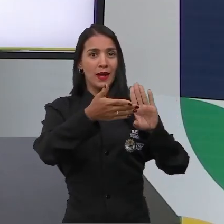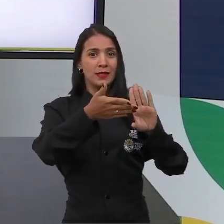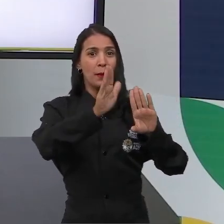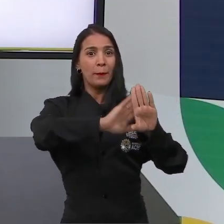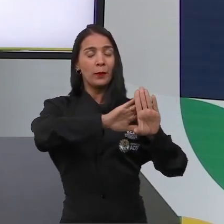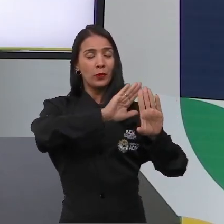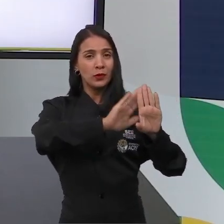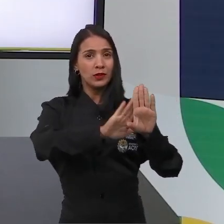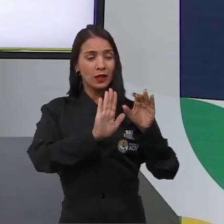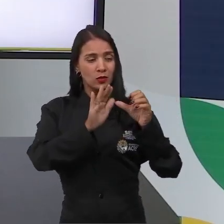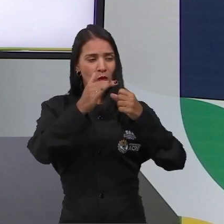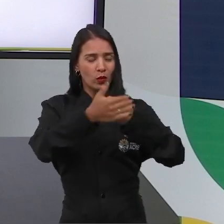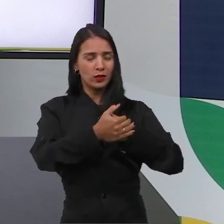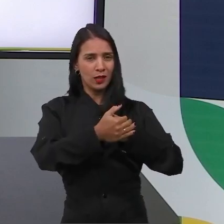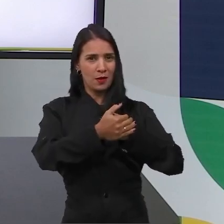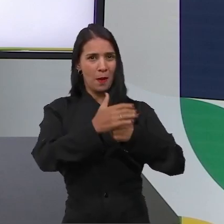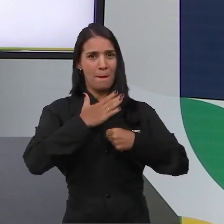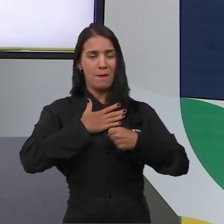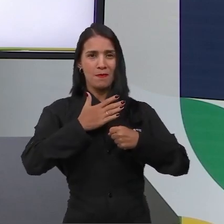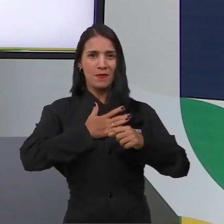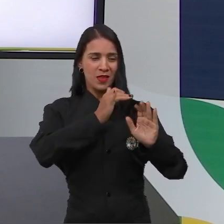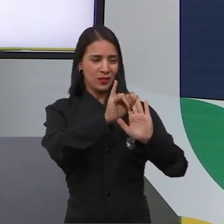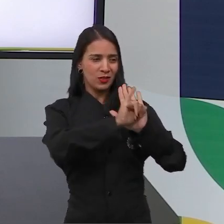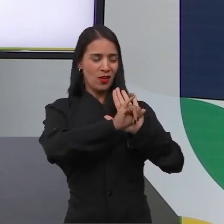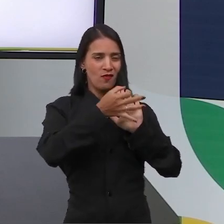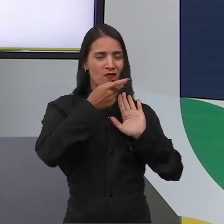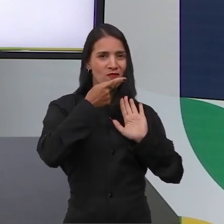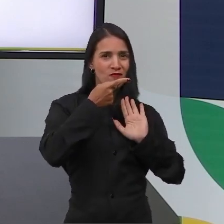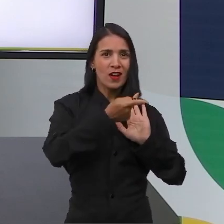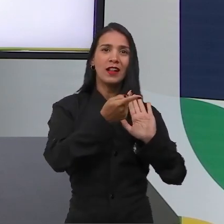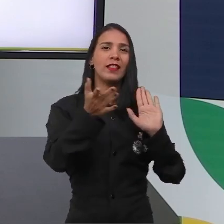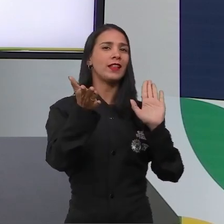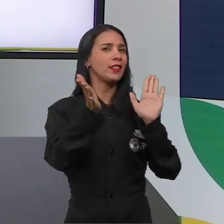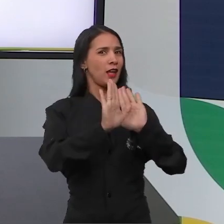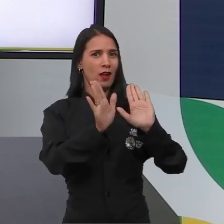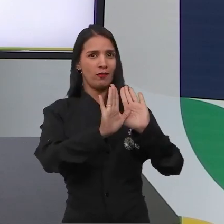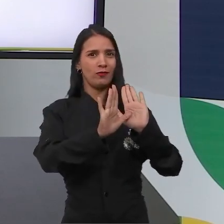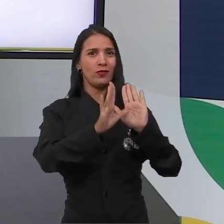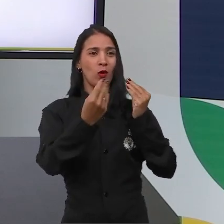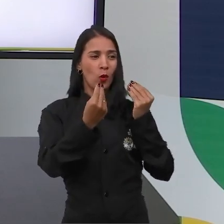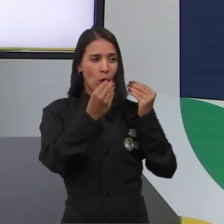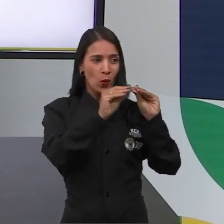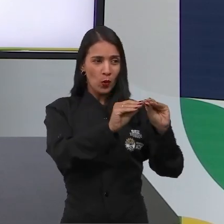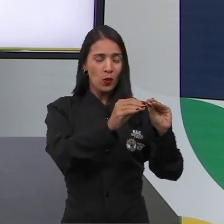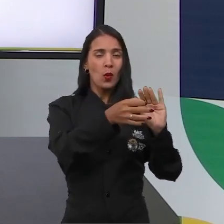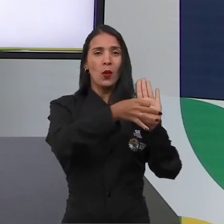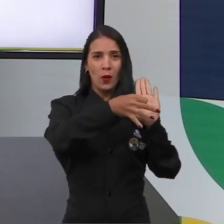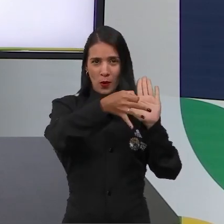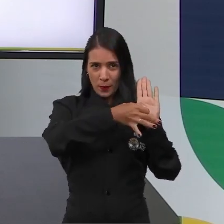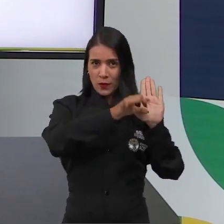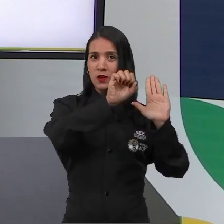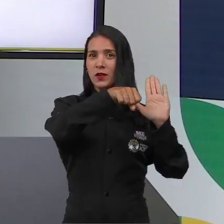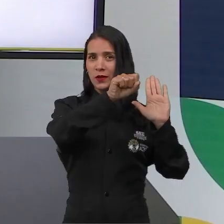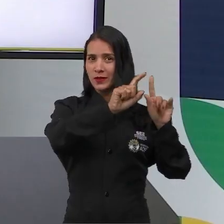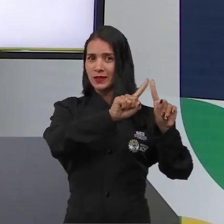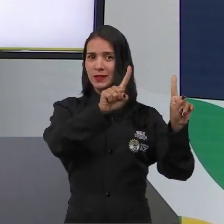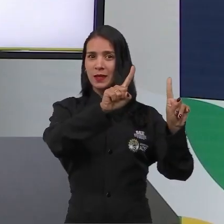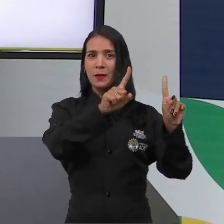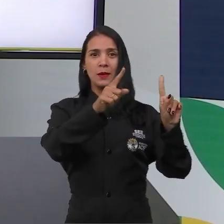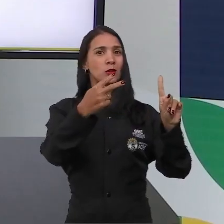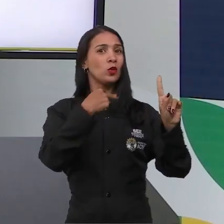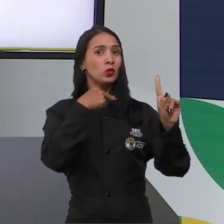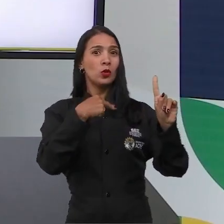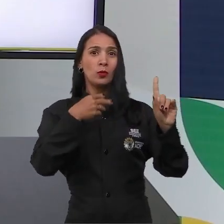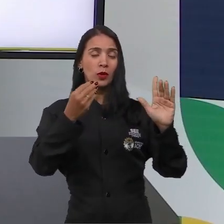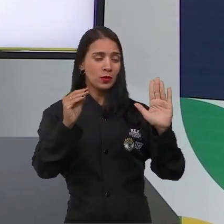é importante que você saiba lá as funções da linguagem e os elementos da comunicação. Porque quando nós falamos desse tipo